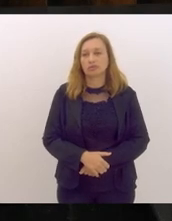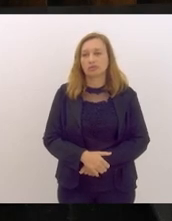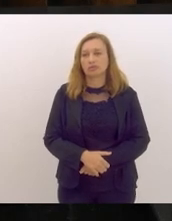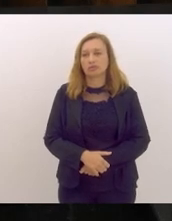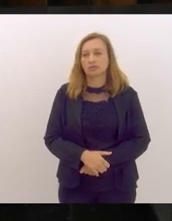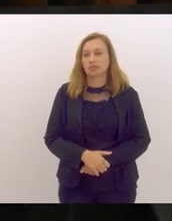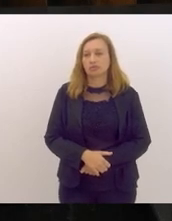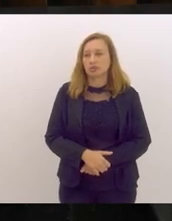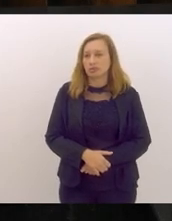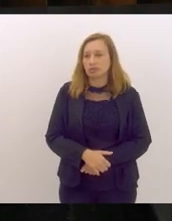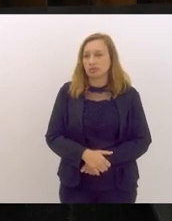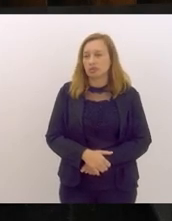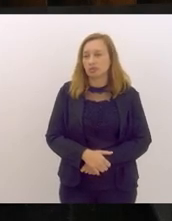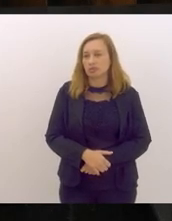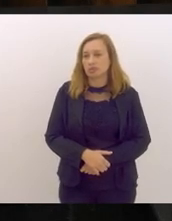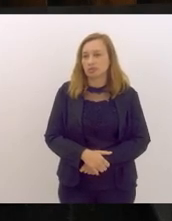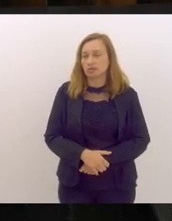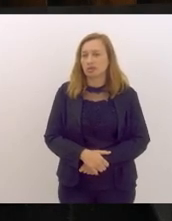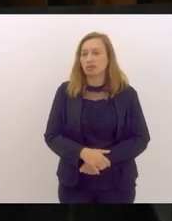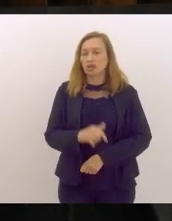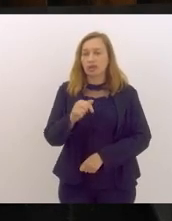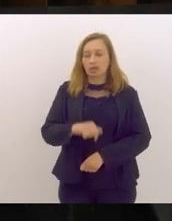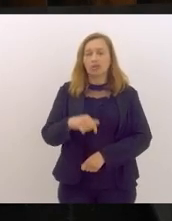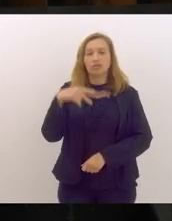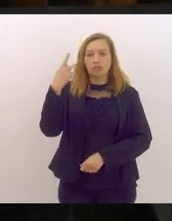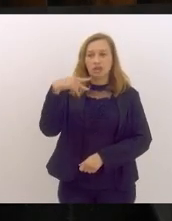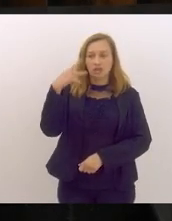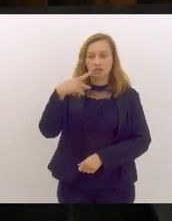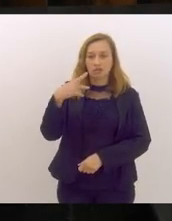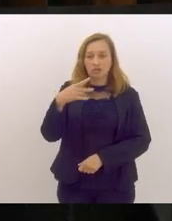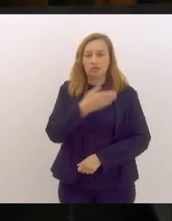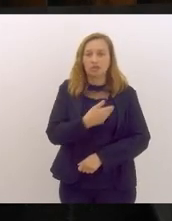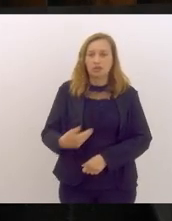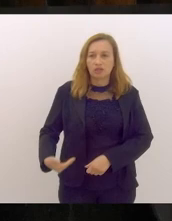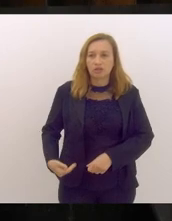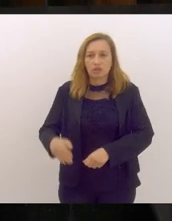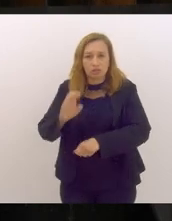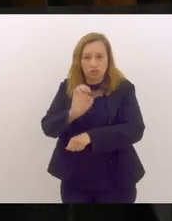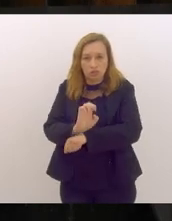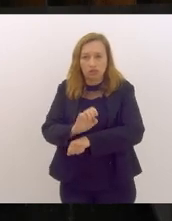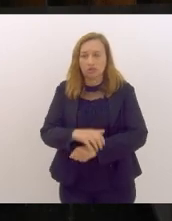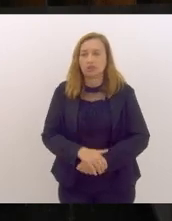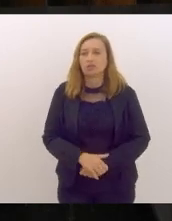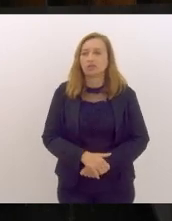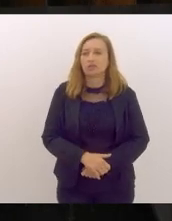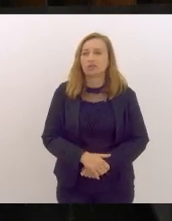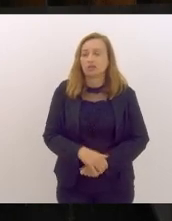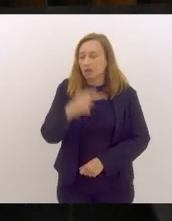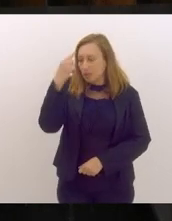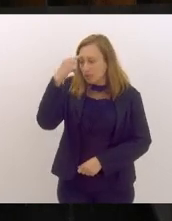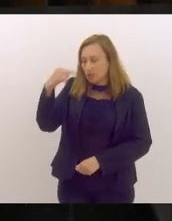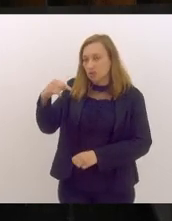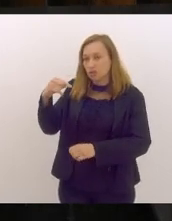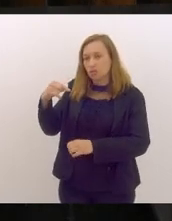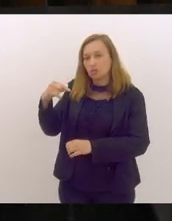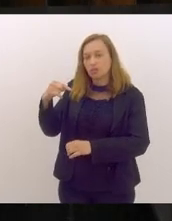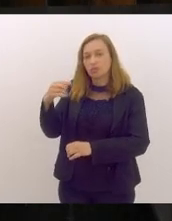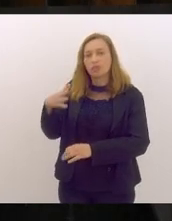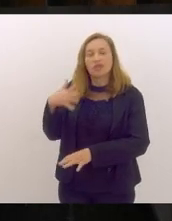que aqui no Parlamento, o governador do Estado mandou uma